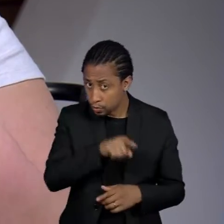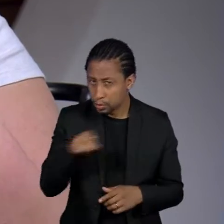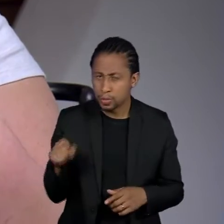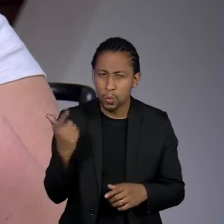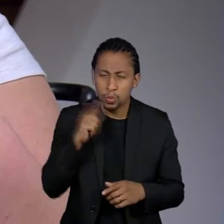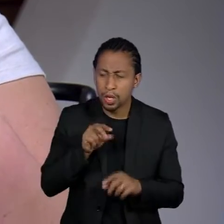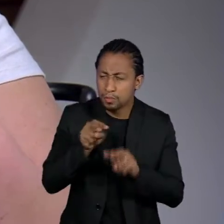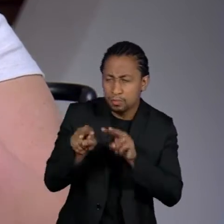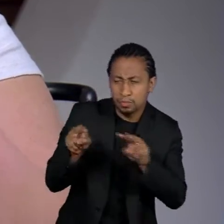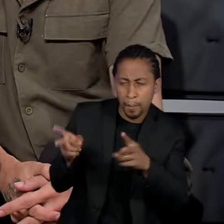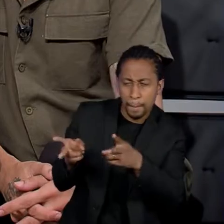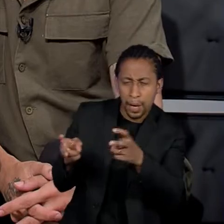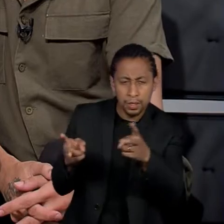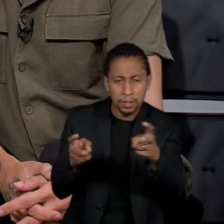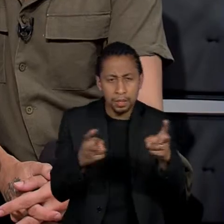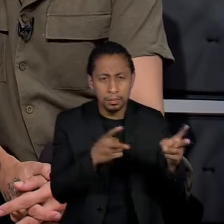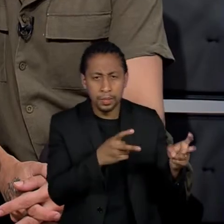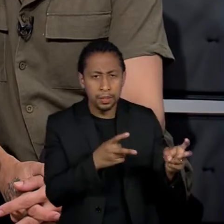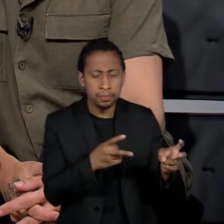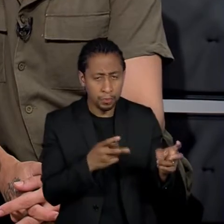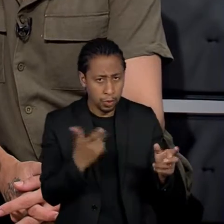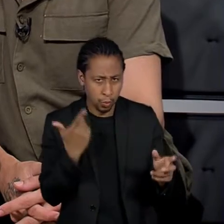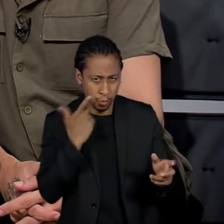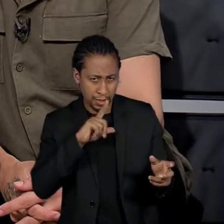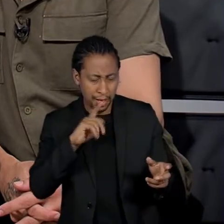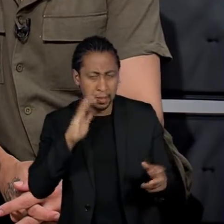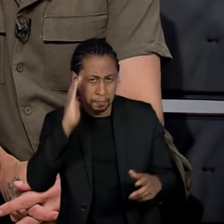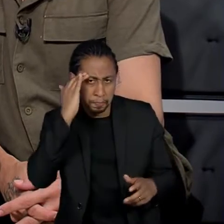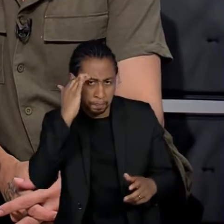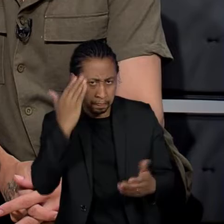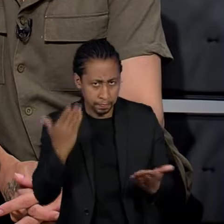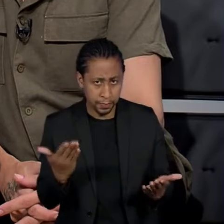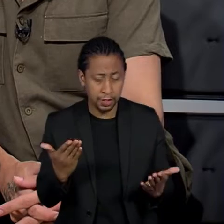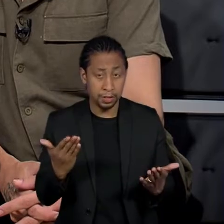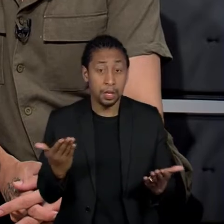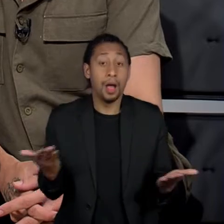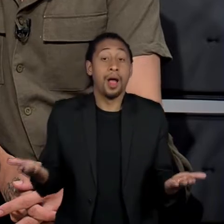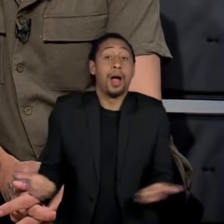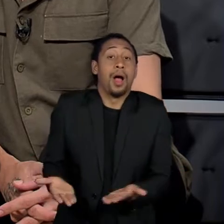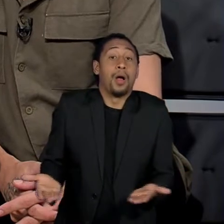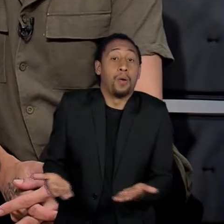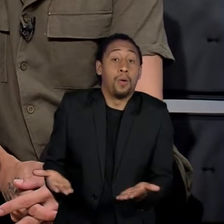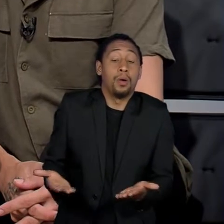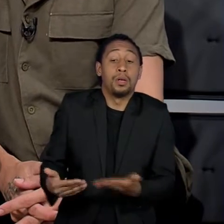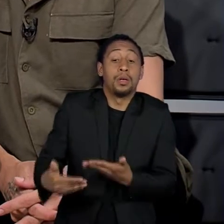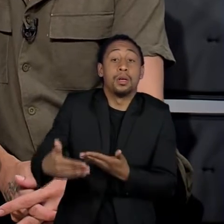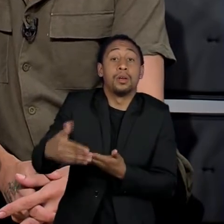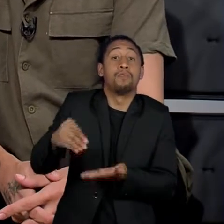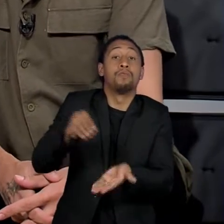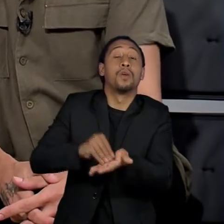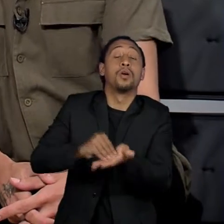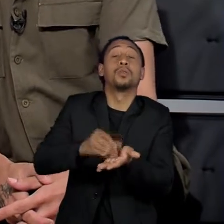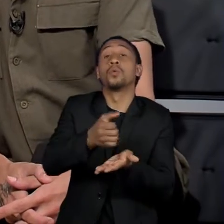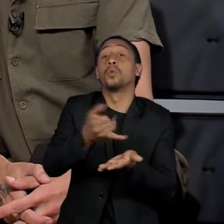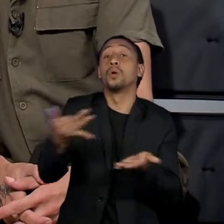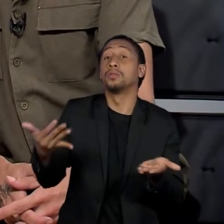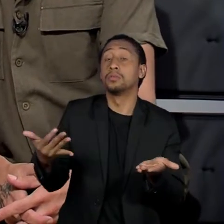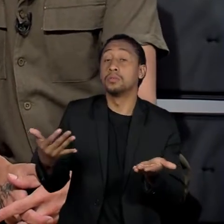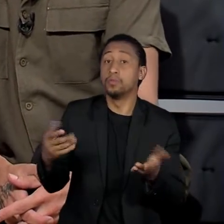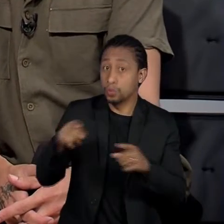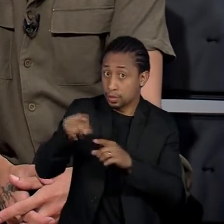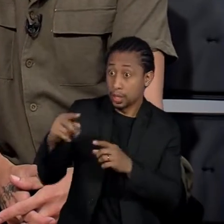visualização? Vocês têm essa dimensão de onde nós estamos ou ainda somos invisíveis?